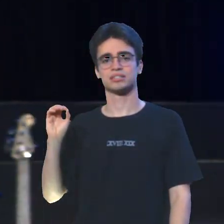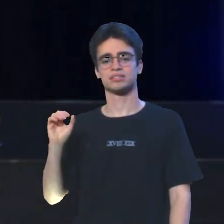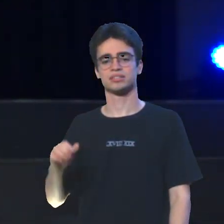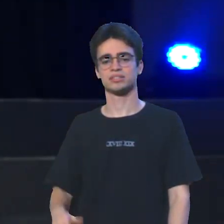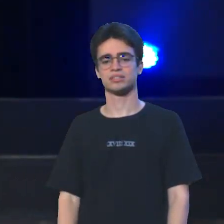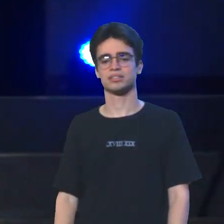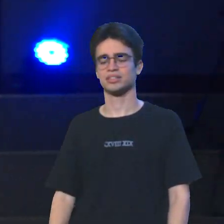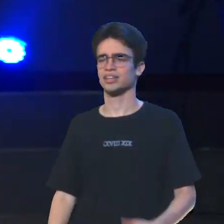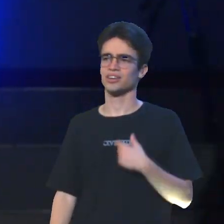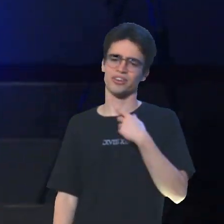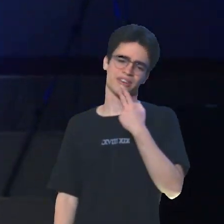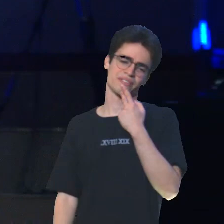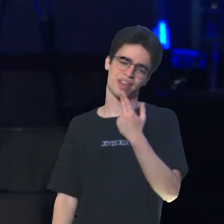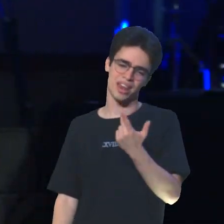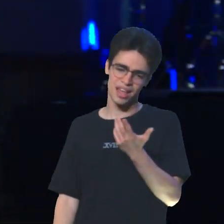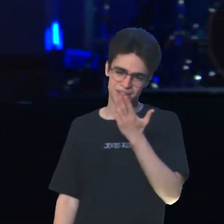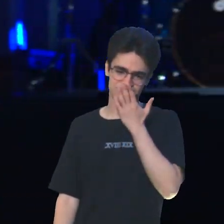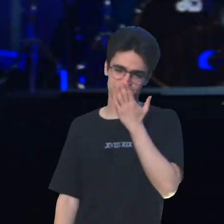Cara, eu ia falar,